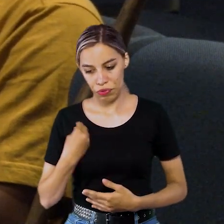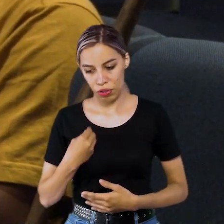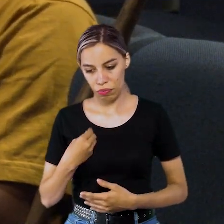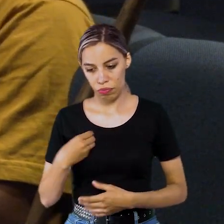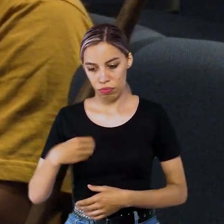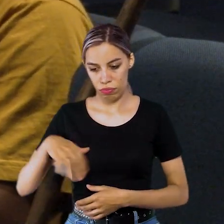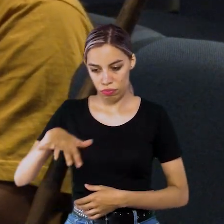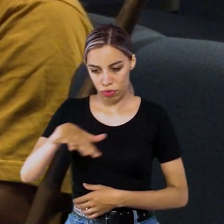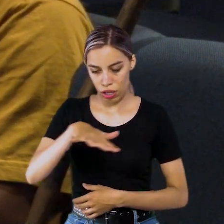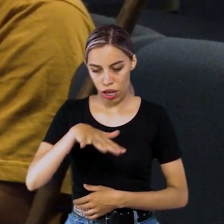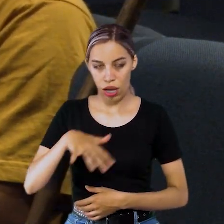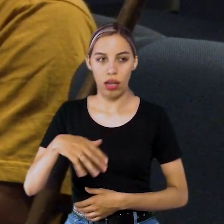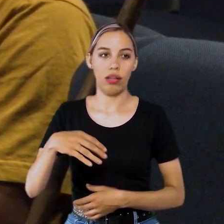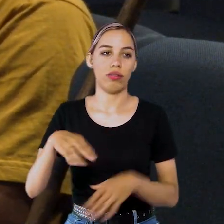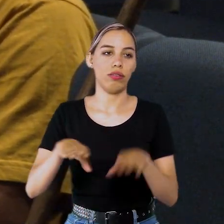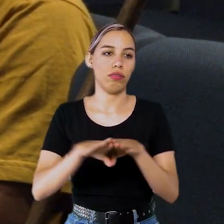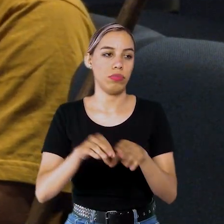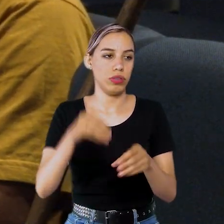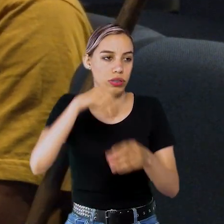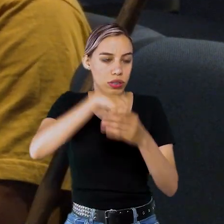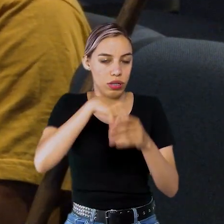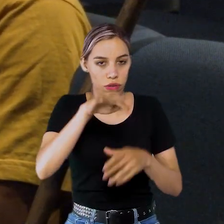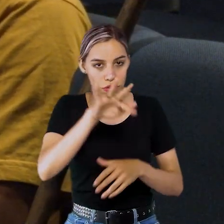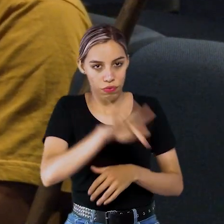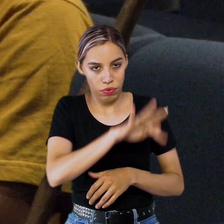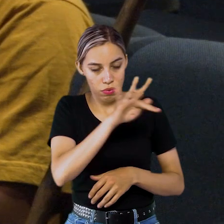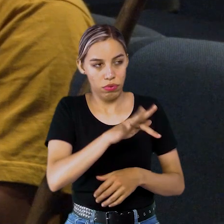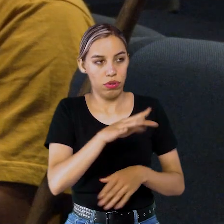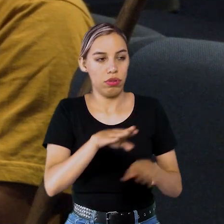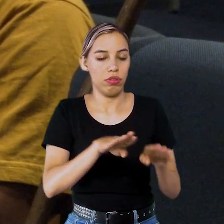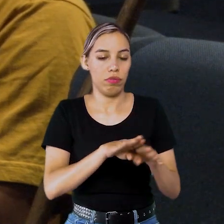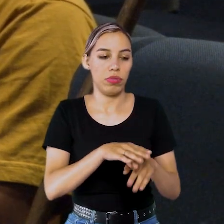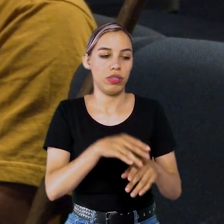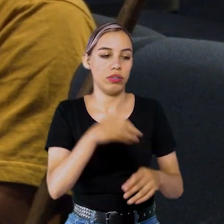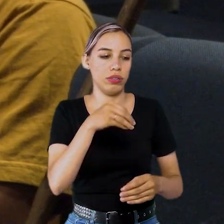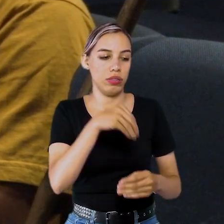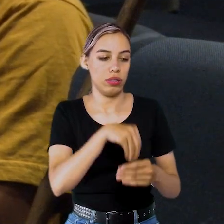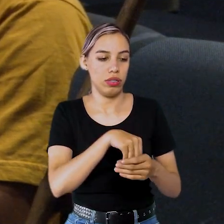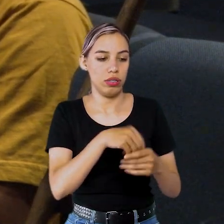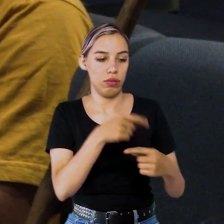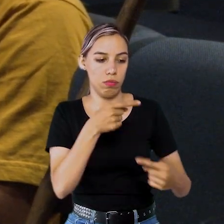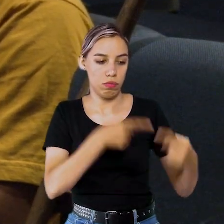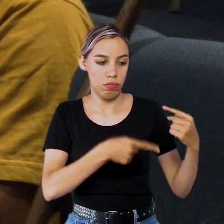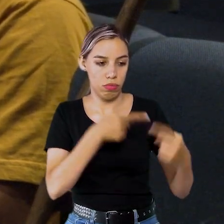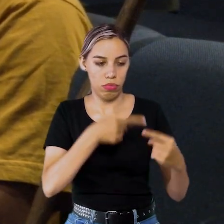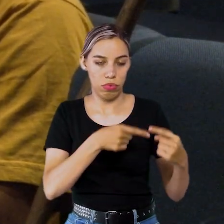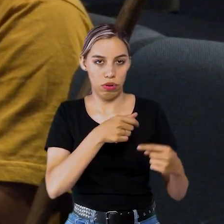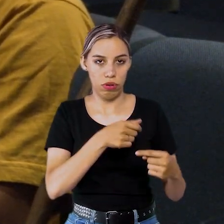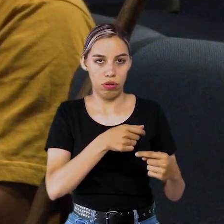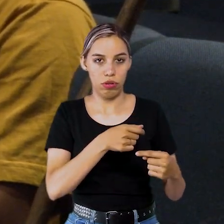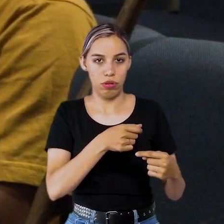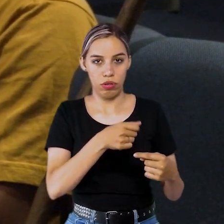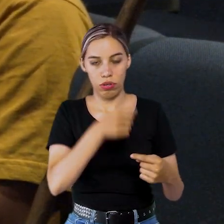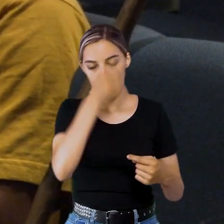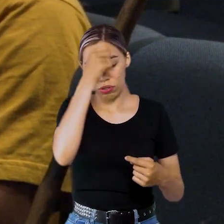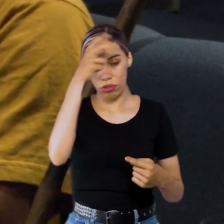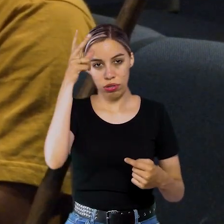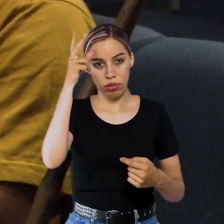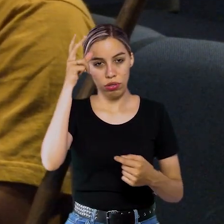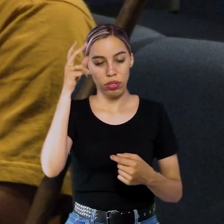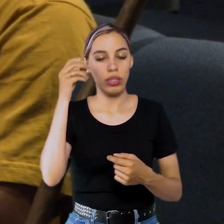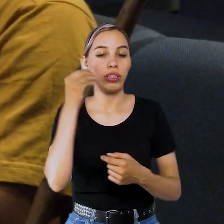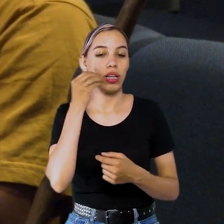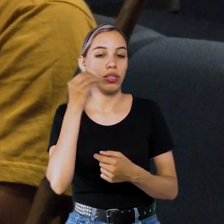né, tanto na faculdade quanto nos espaços de políticas públicas, tentando denunciar o crime